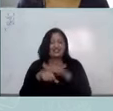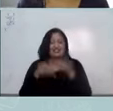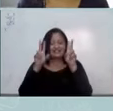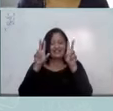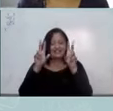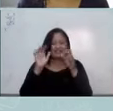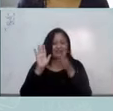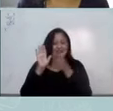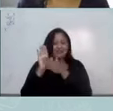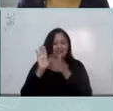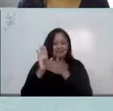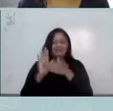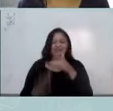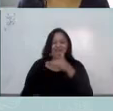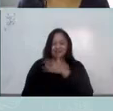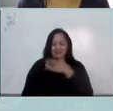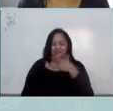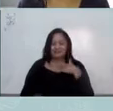Vamos lá.